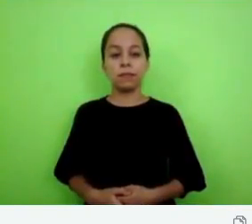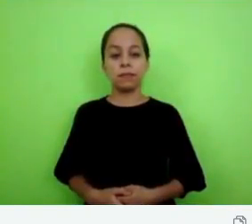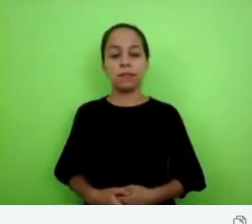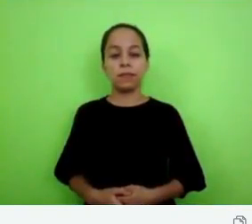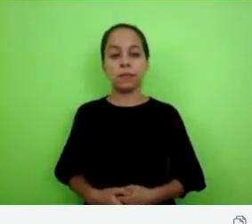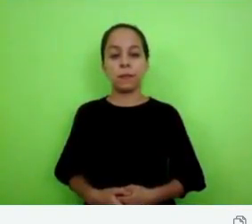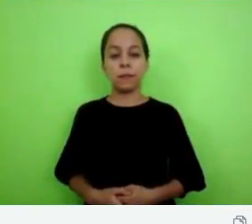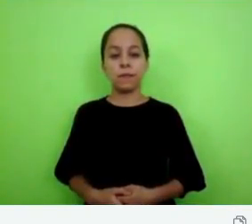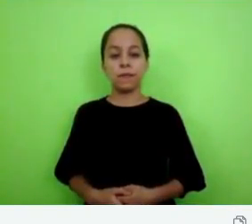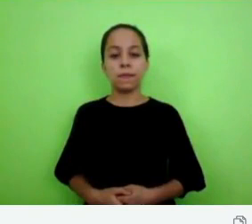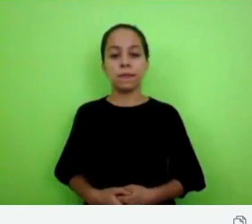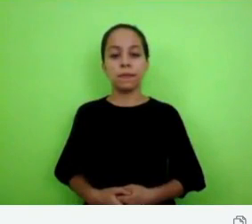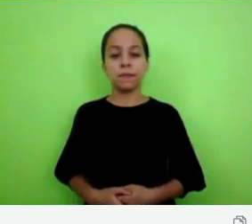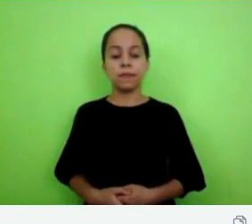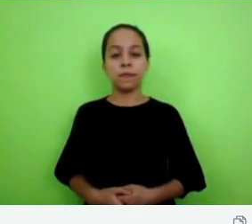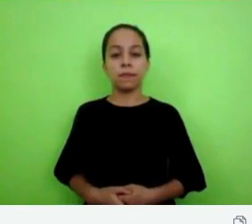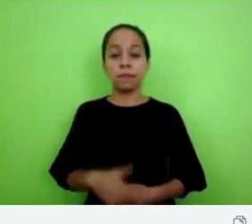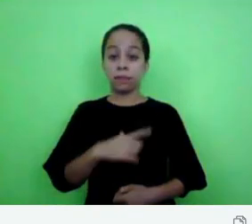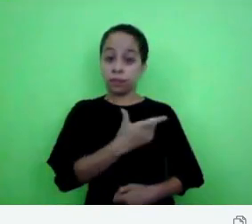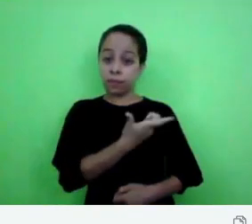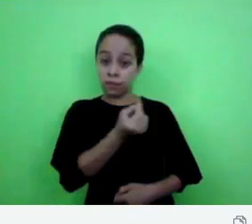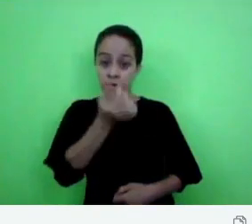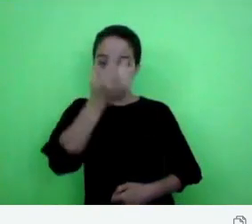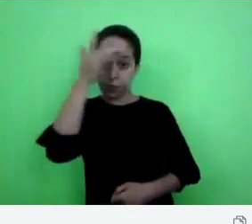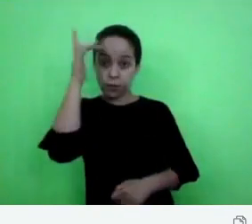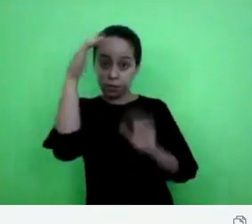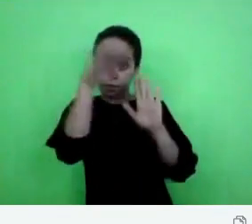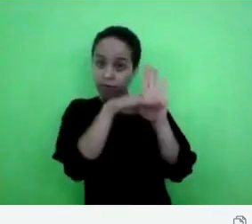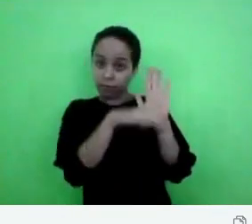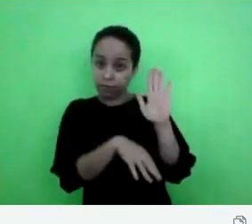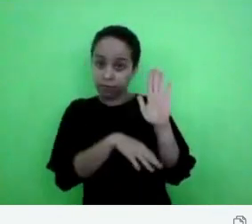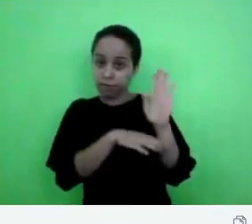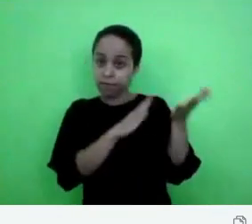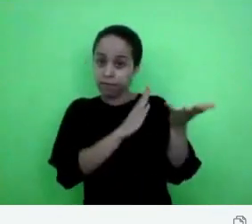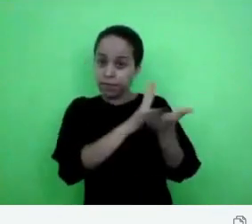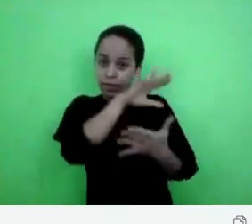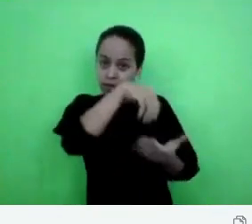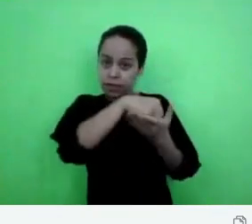Os 20 classificados dentro do número de vagas.